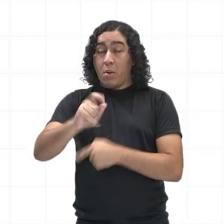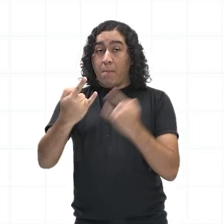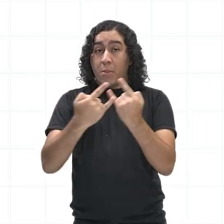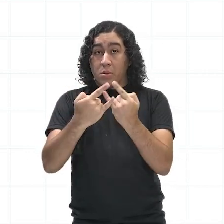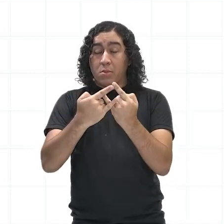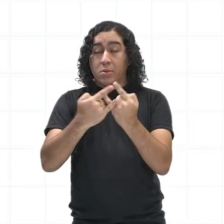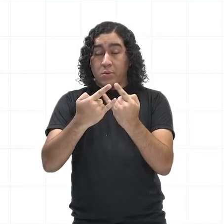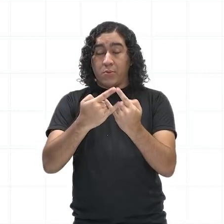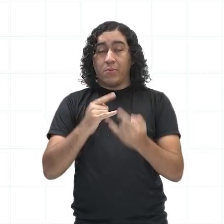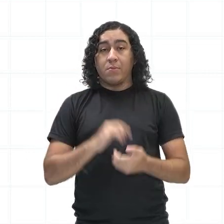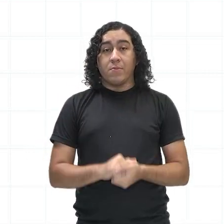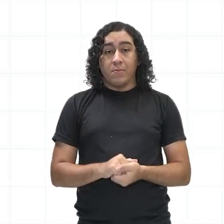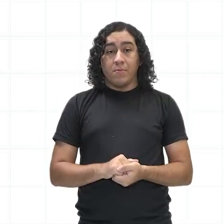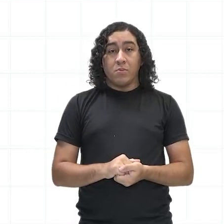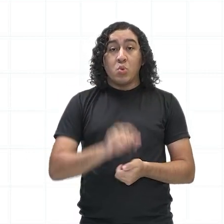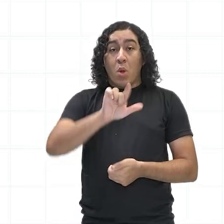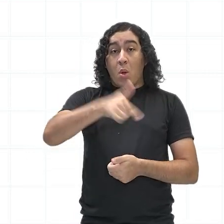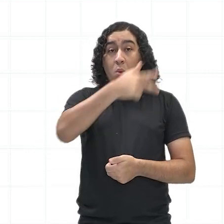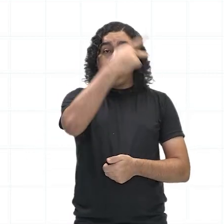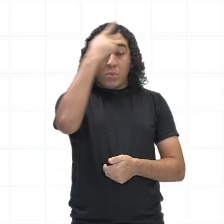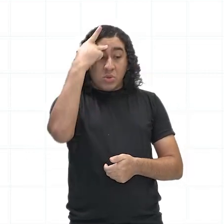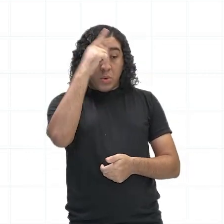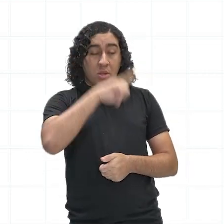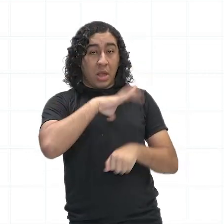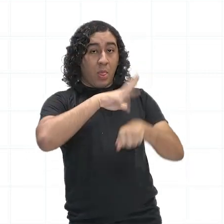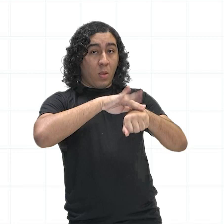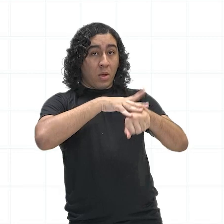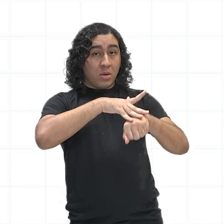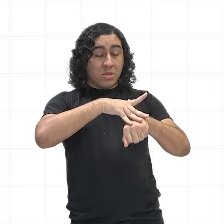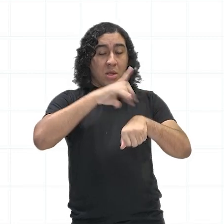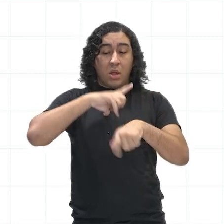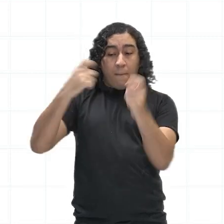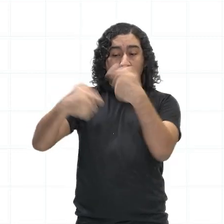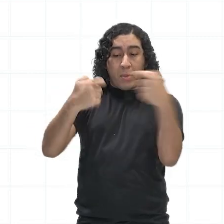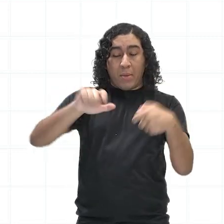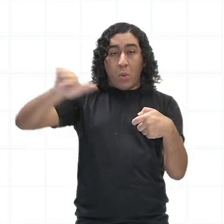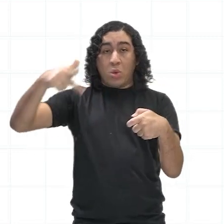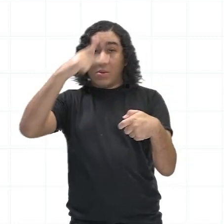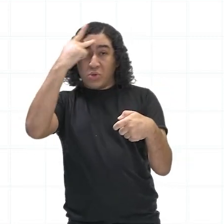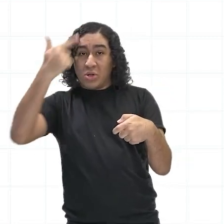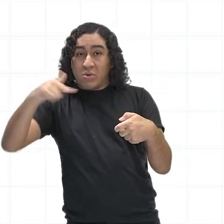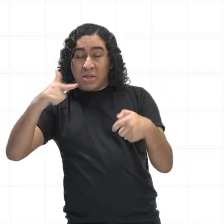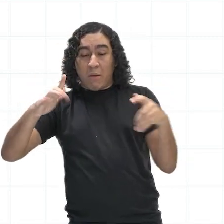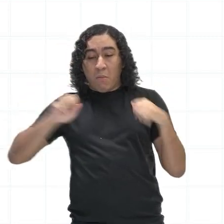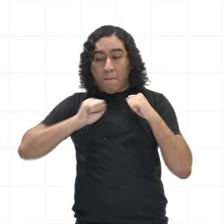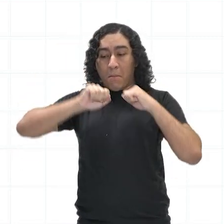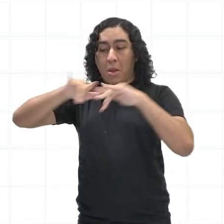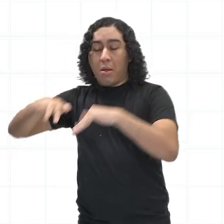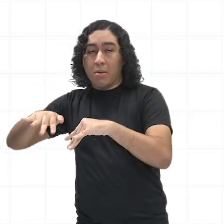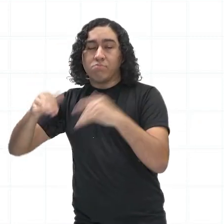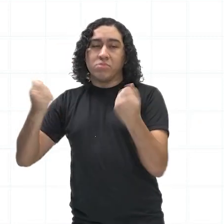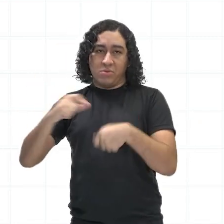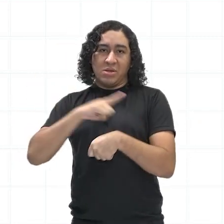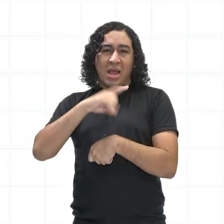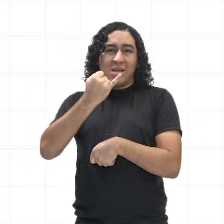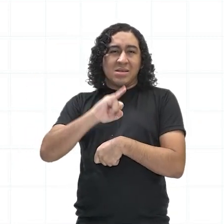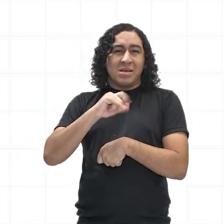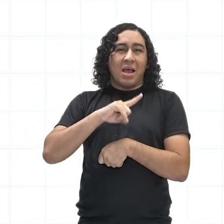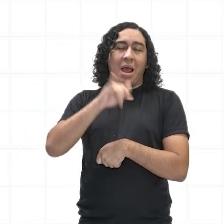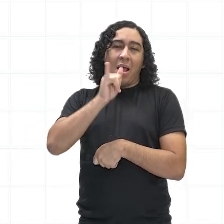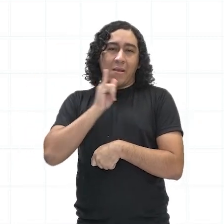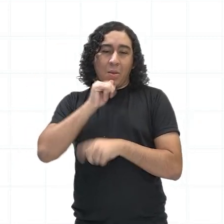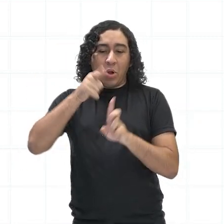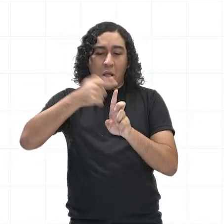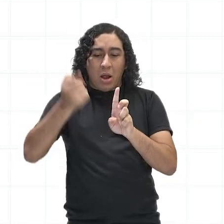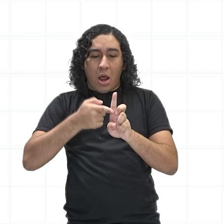preservativo, com a pessoa infectada. Pode ser transmitida também de mãe para filho no momento do nascimento